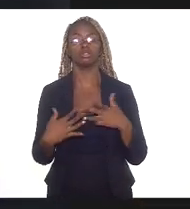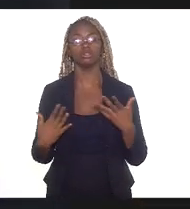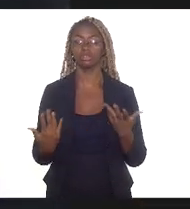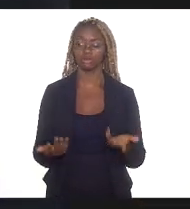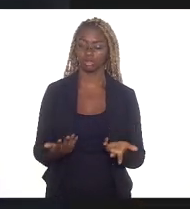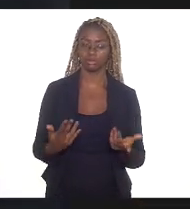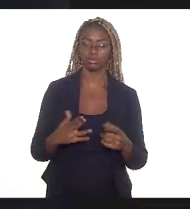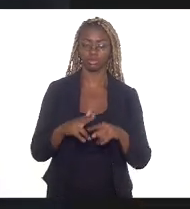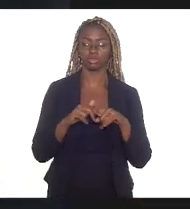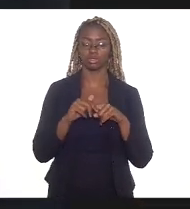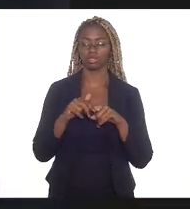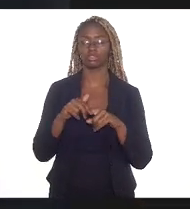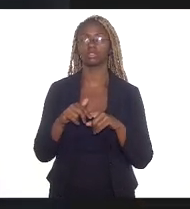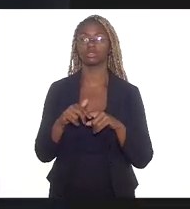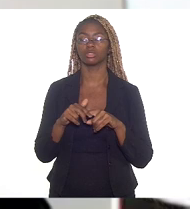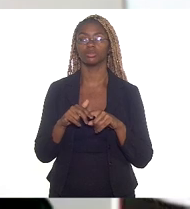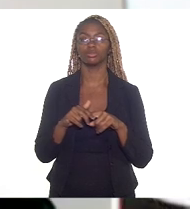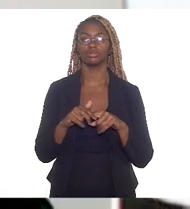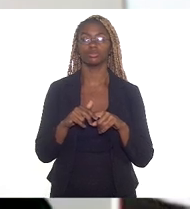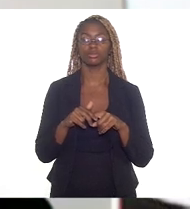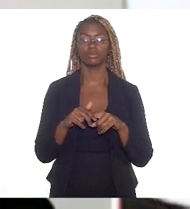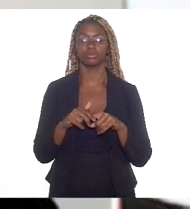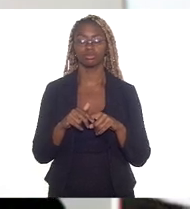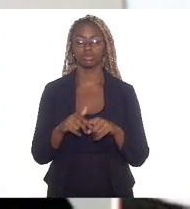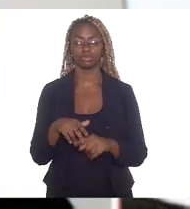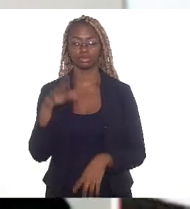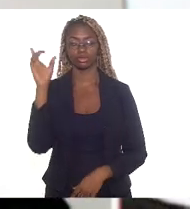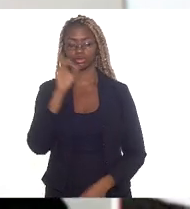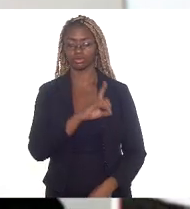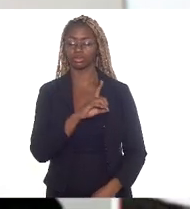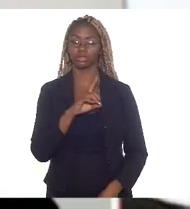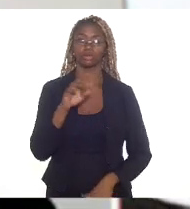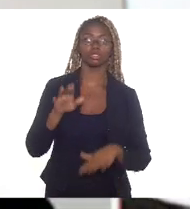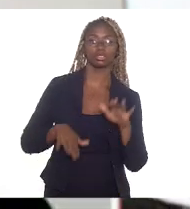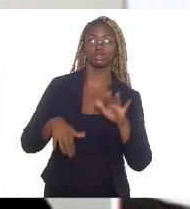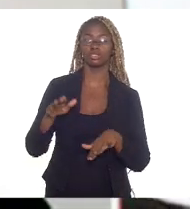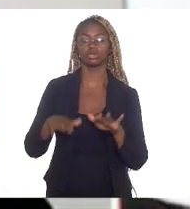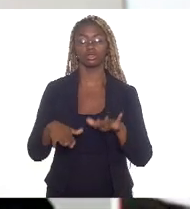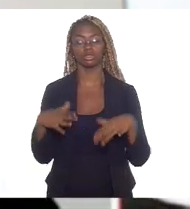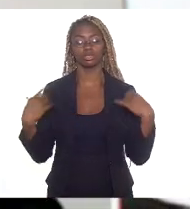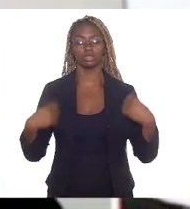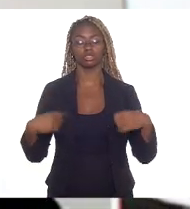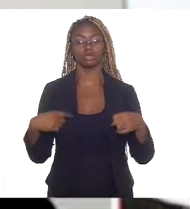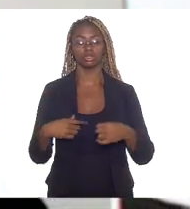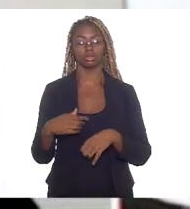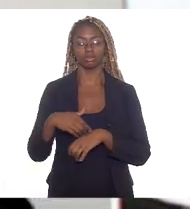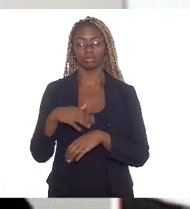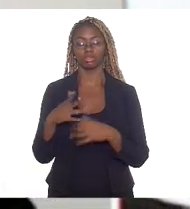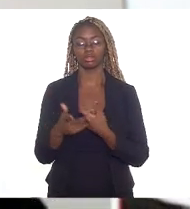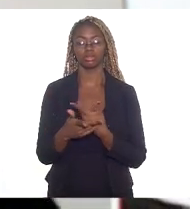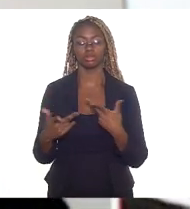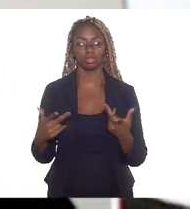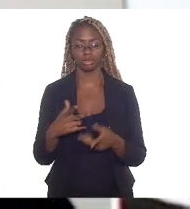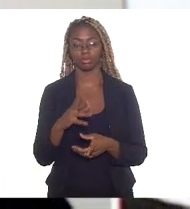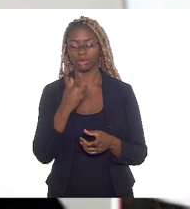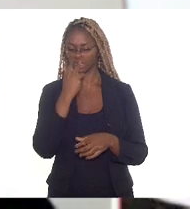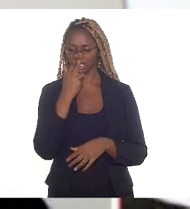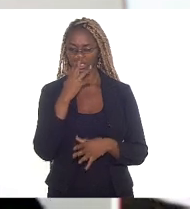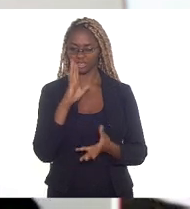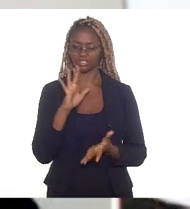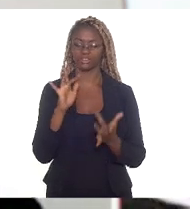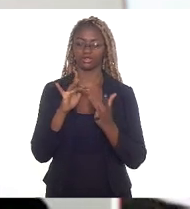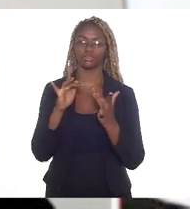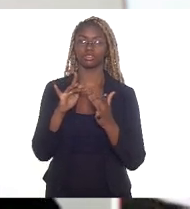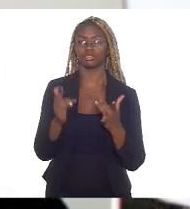porque, pela natureza da deficiência, demandam cuidados especiais que colocam em contato com outras pessoas